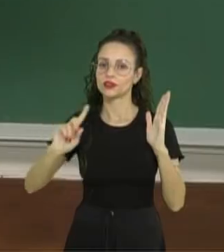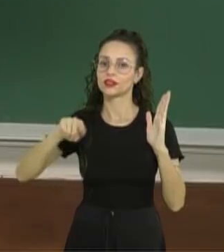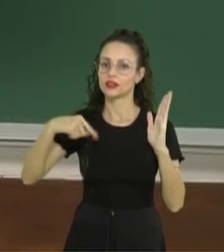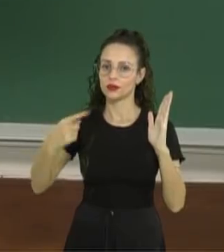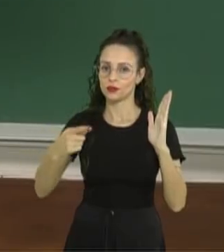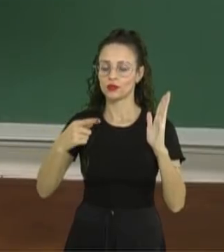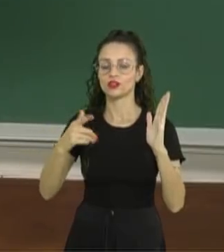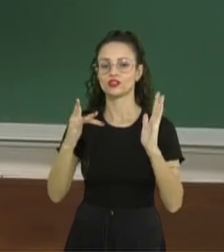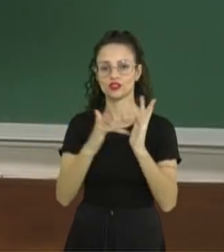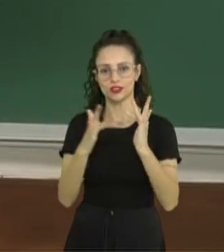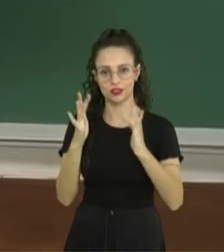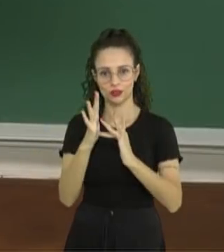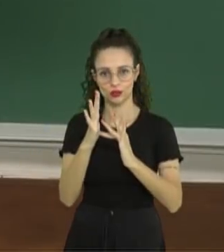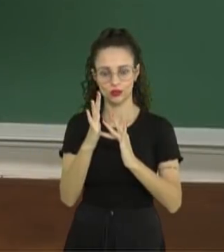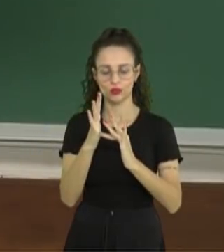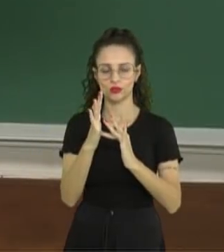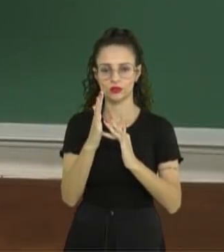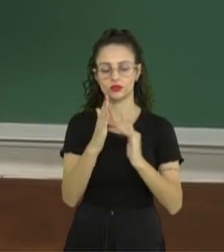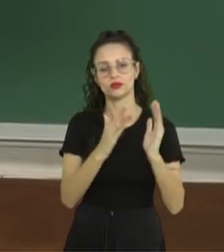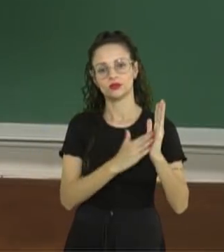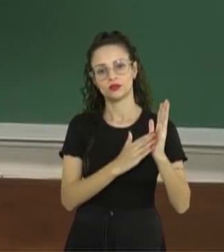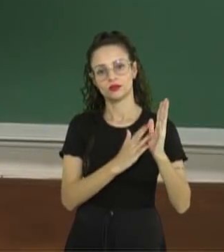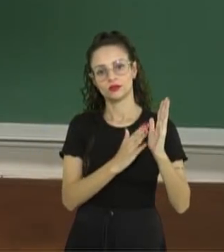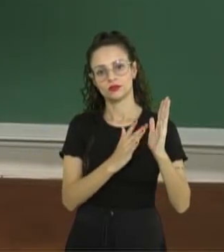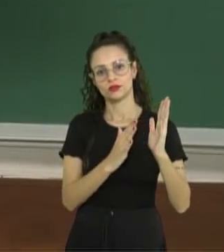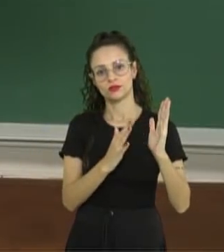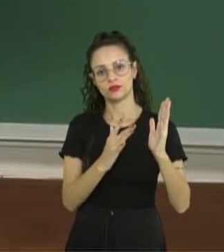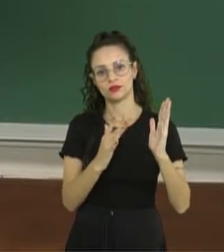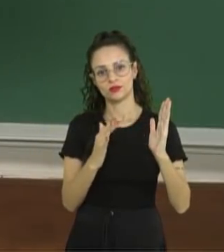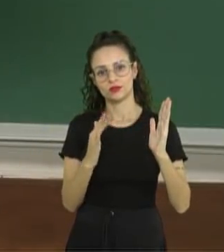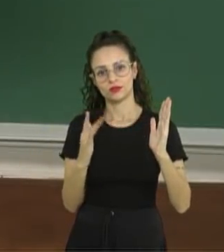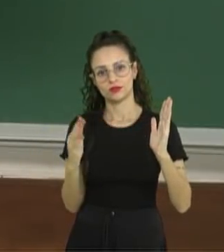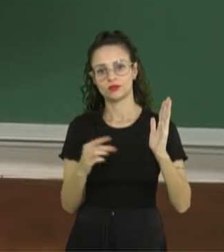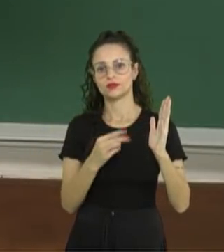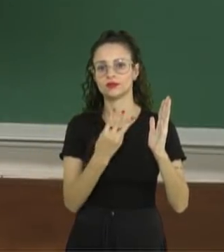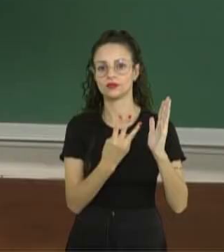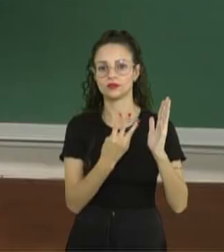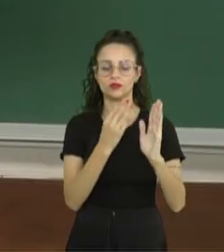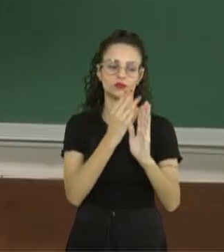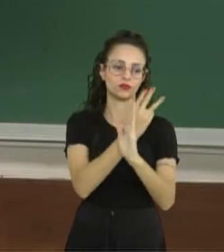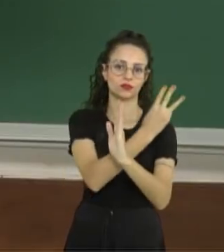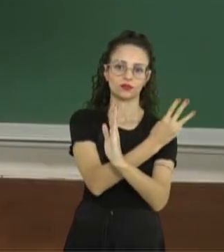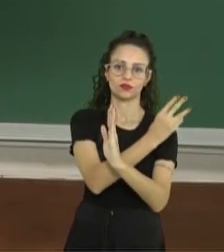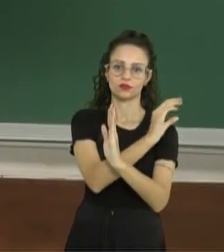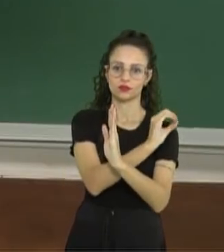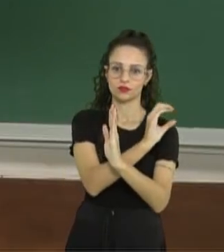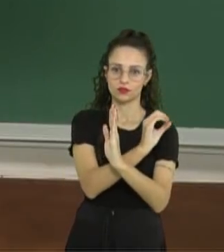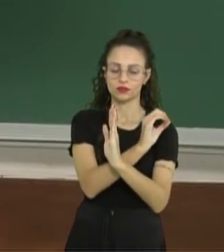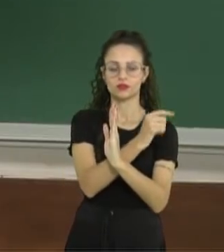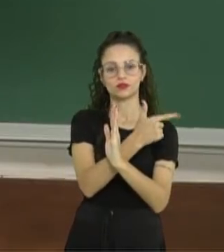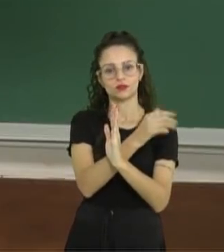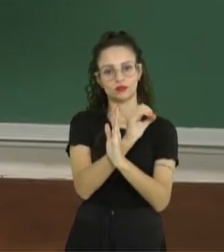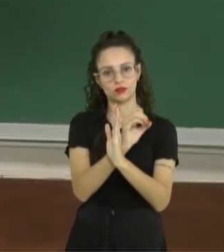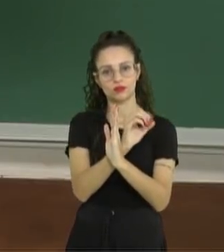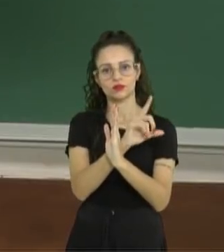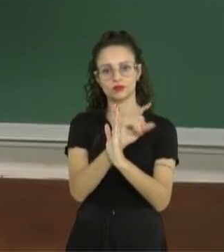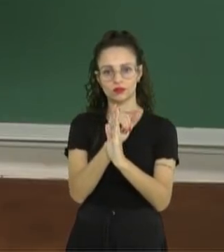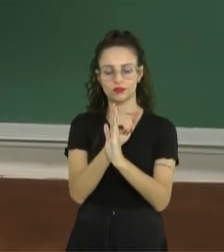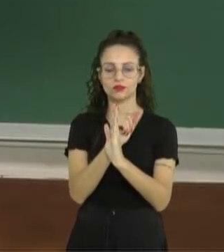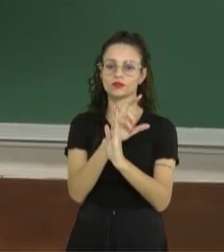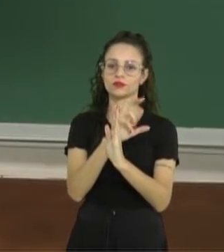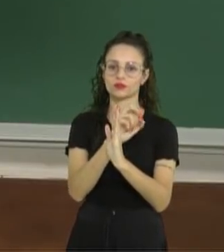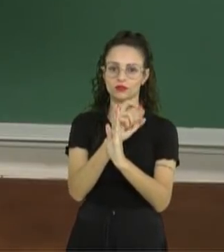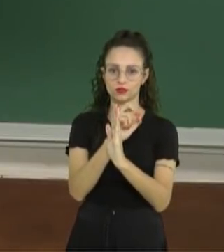de Cristo. Começam com uma contagem regressiva, 300 anos de Cristo, 200 anos de Cristo, 100 anos de Cristo,